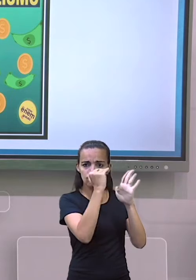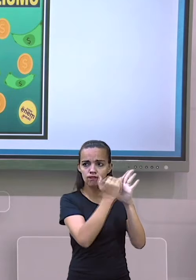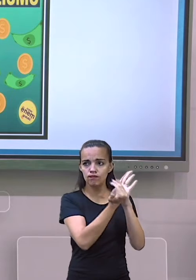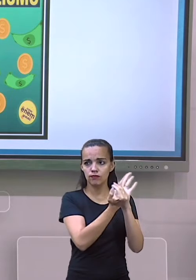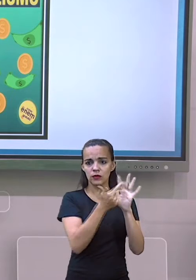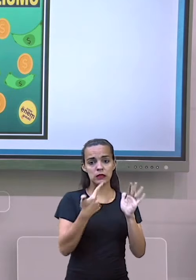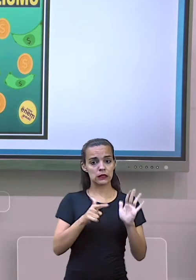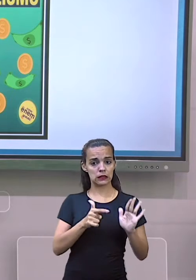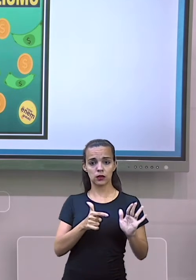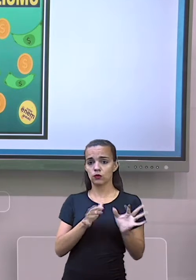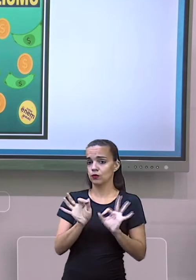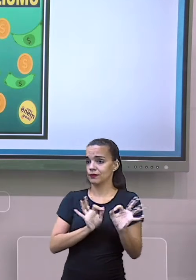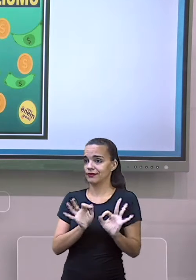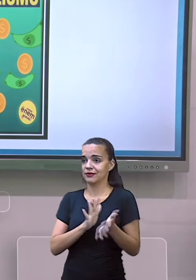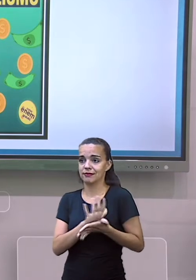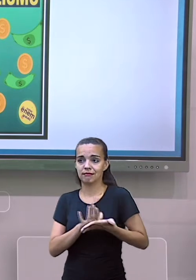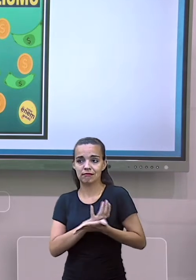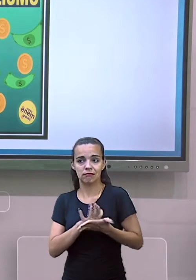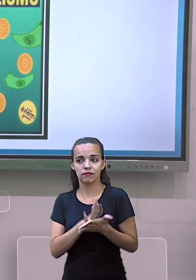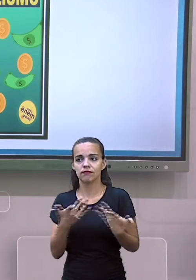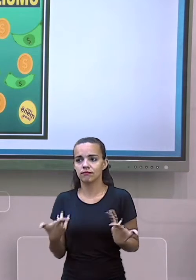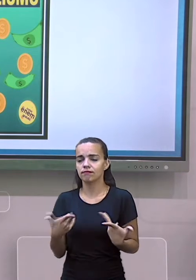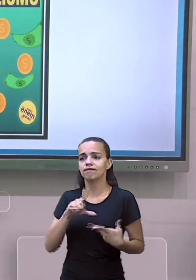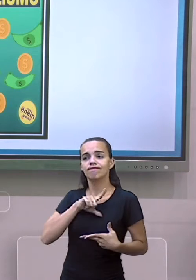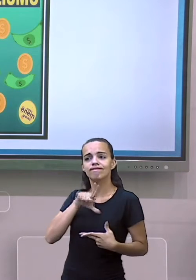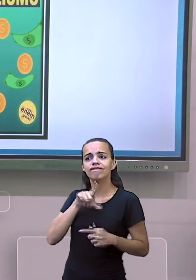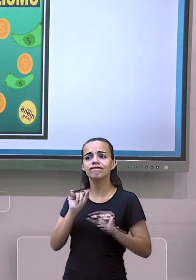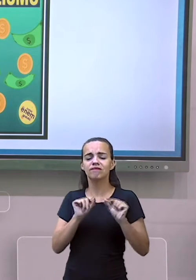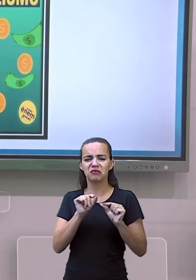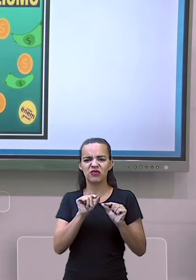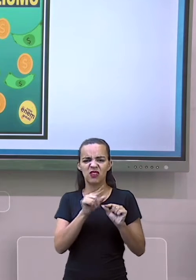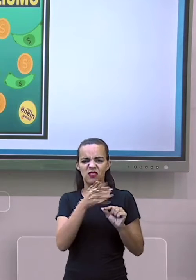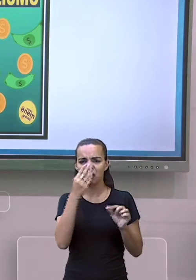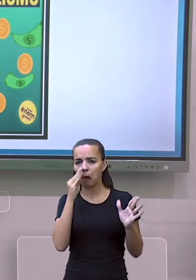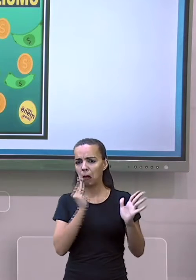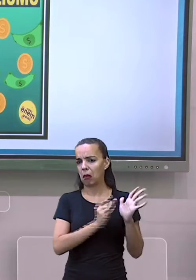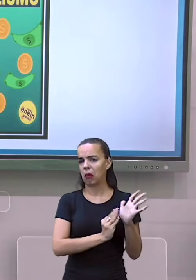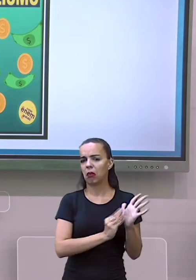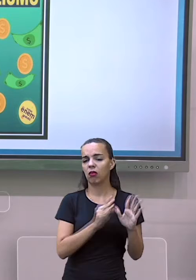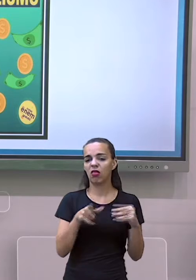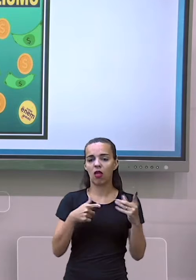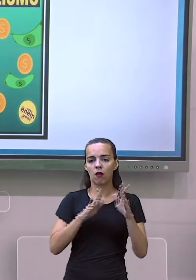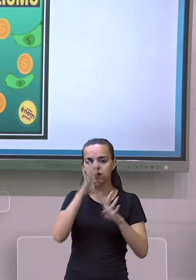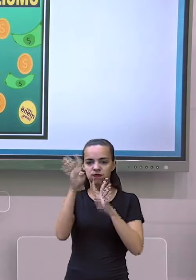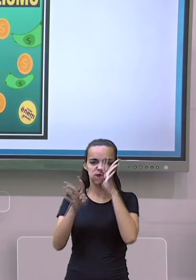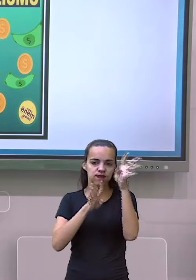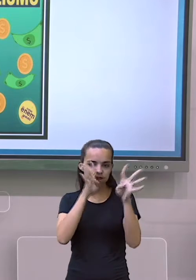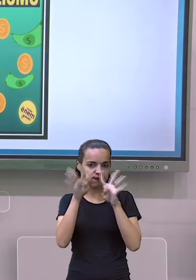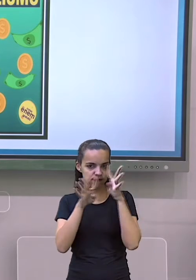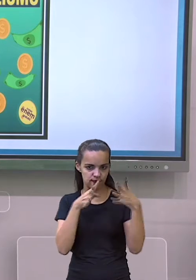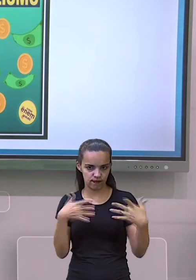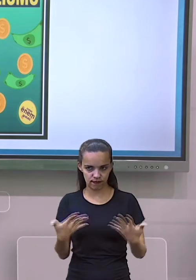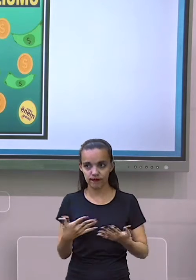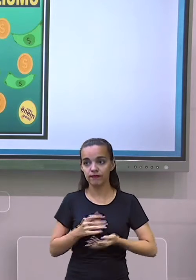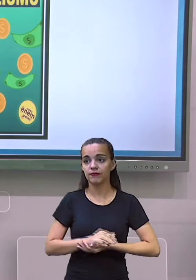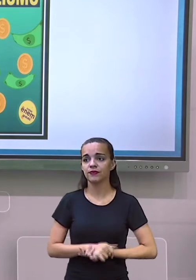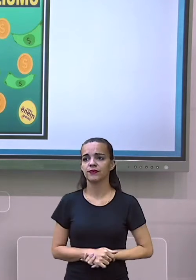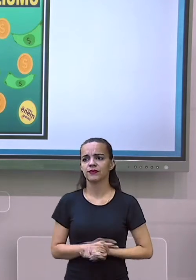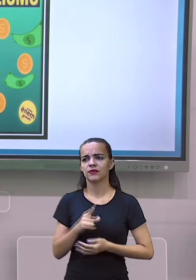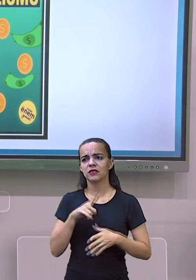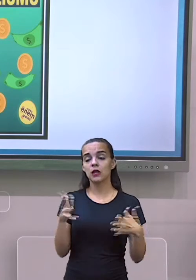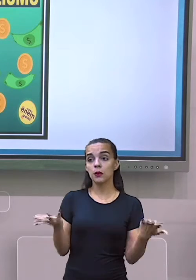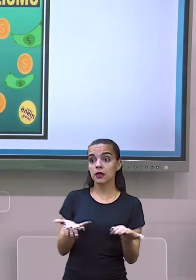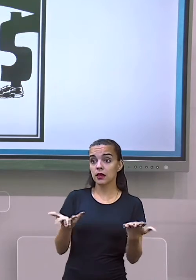trabalhadores proteção e condições dignas de trabalho. A